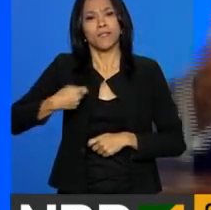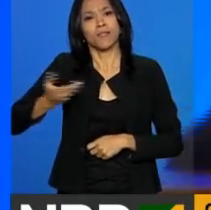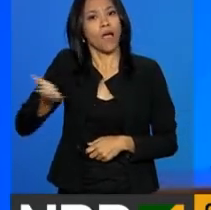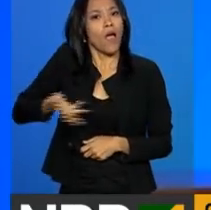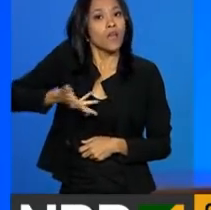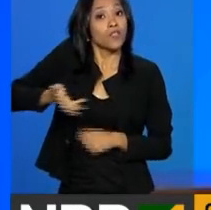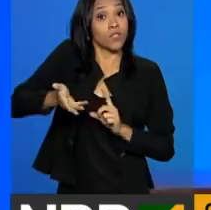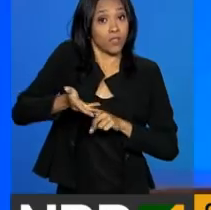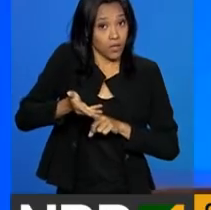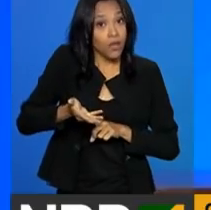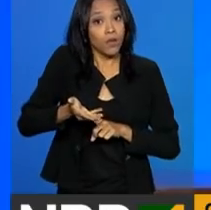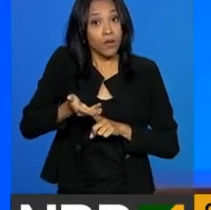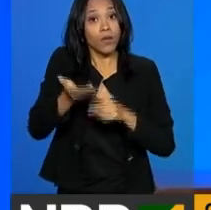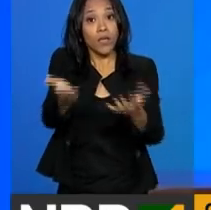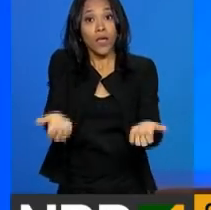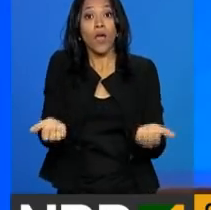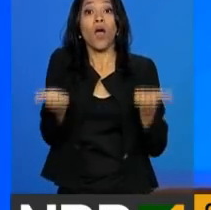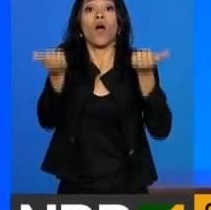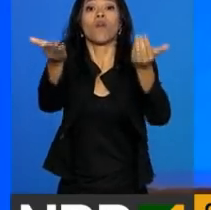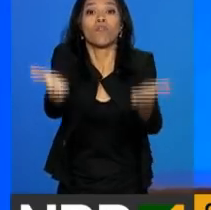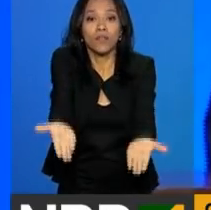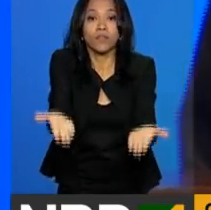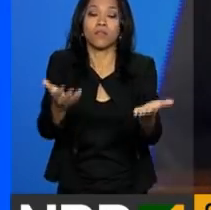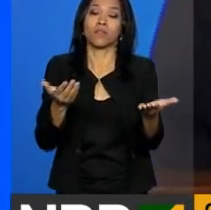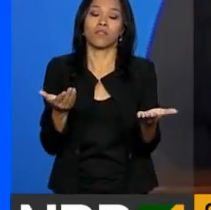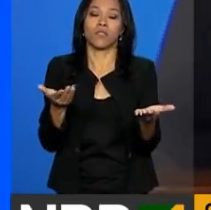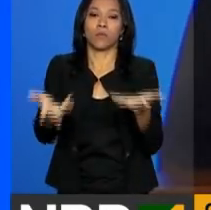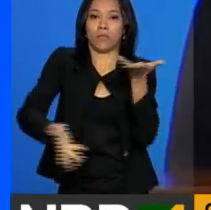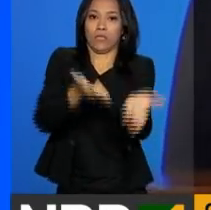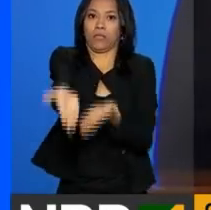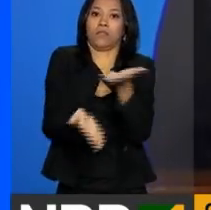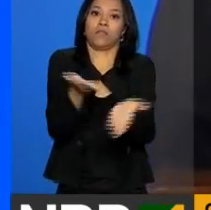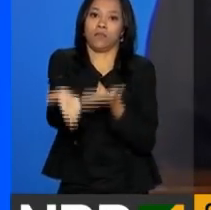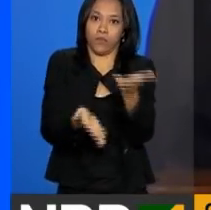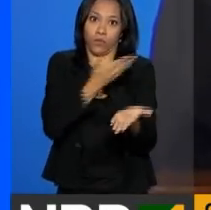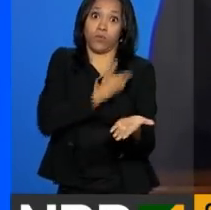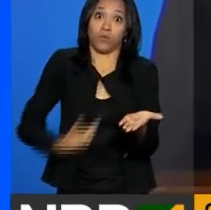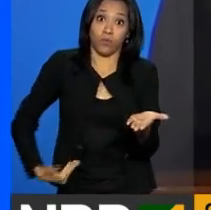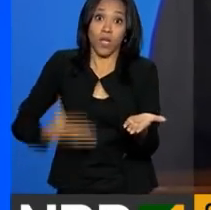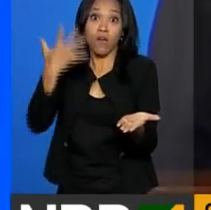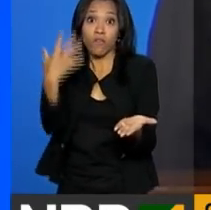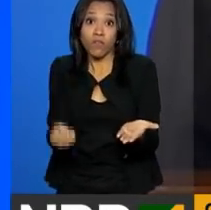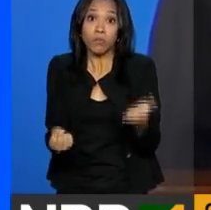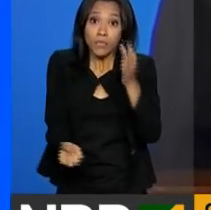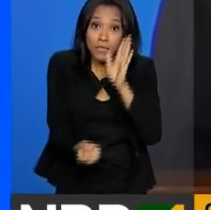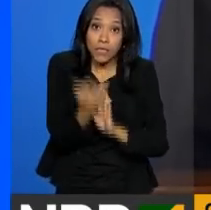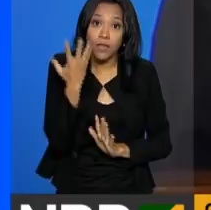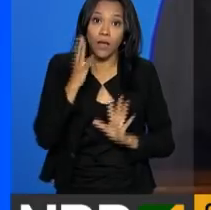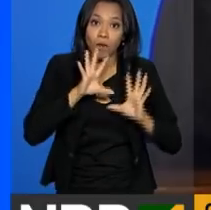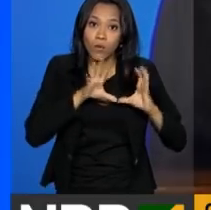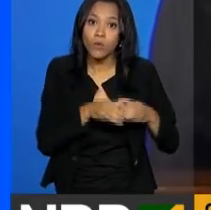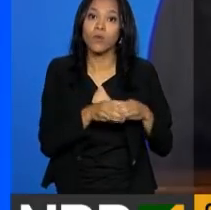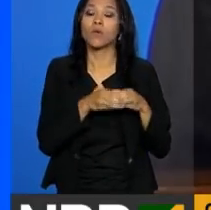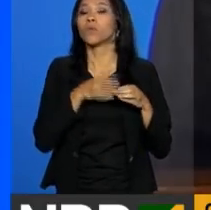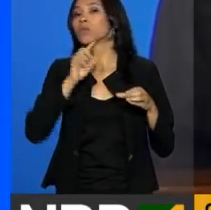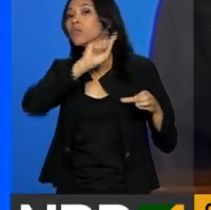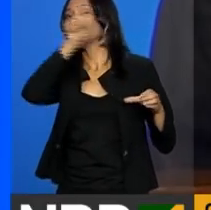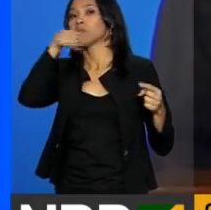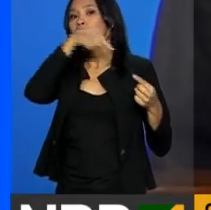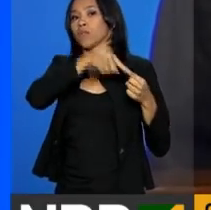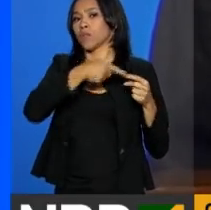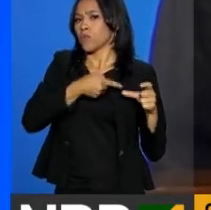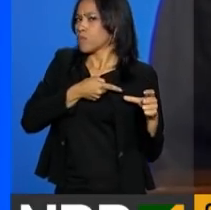a prestação dos serviços públicos e até se disse vamos criar organismos que se pautem se